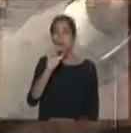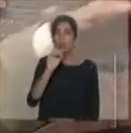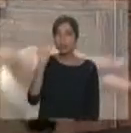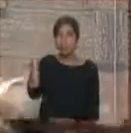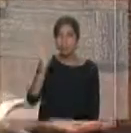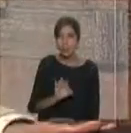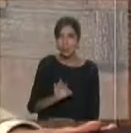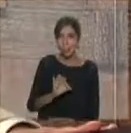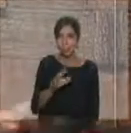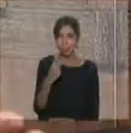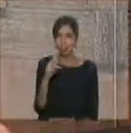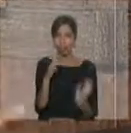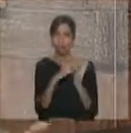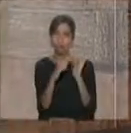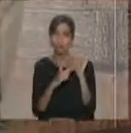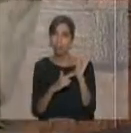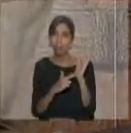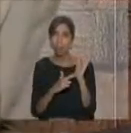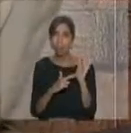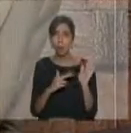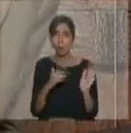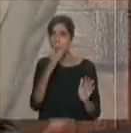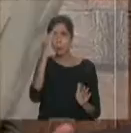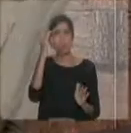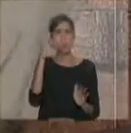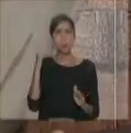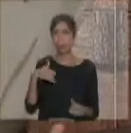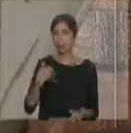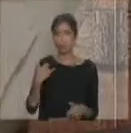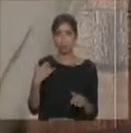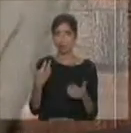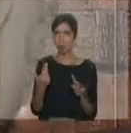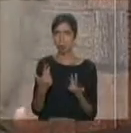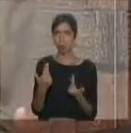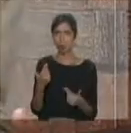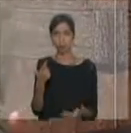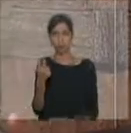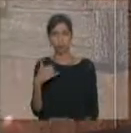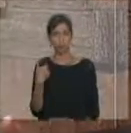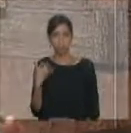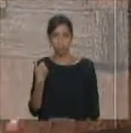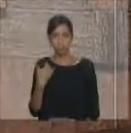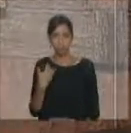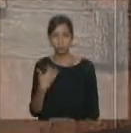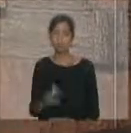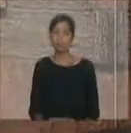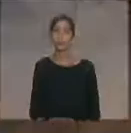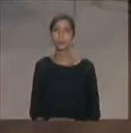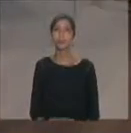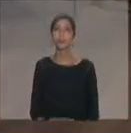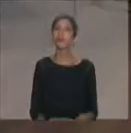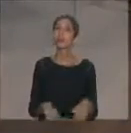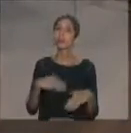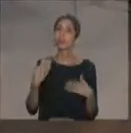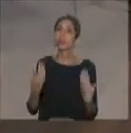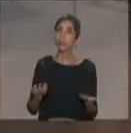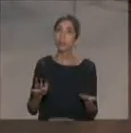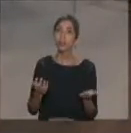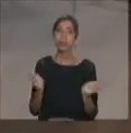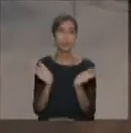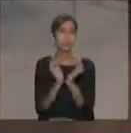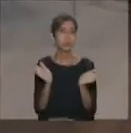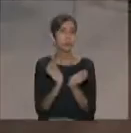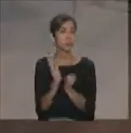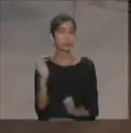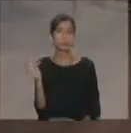80% daquela redação, todo mundo tinha a minha idade, 20 anos. Né? E aí era uma turma